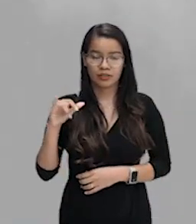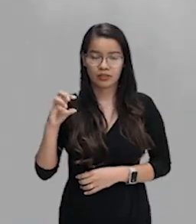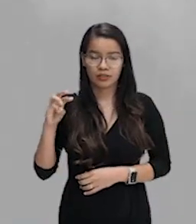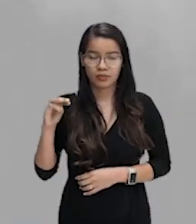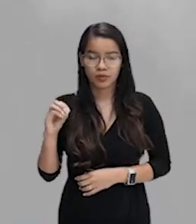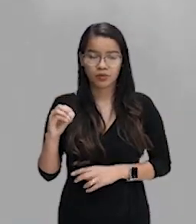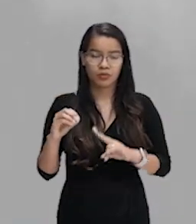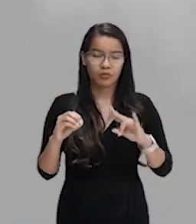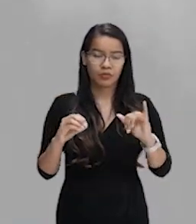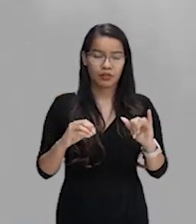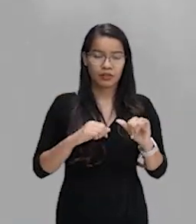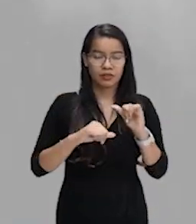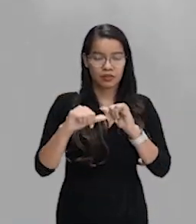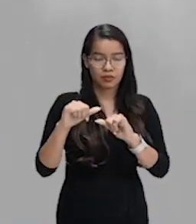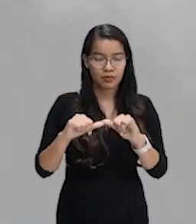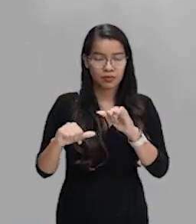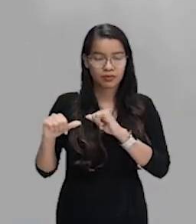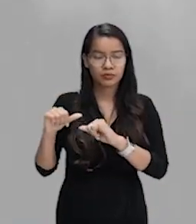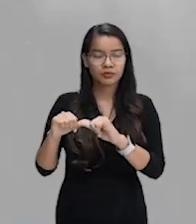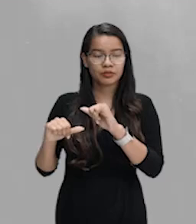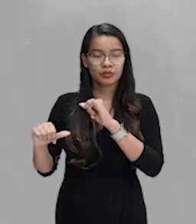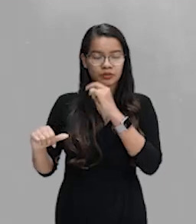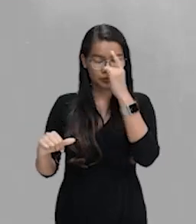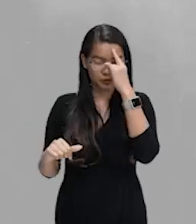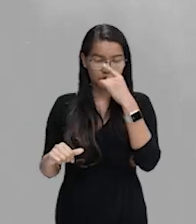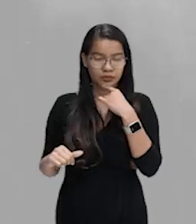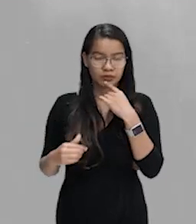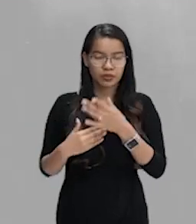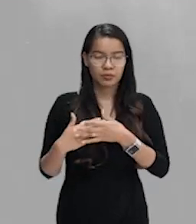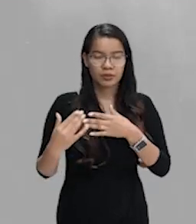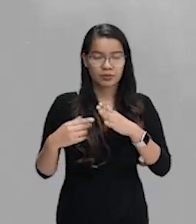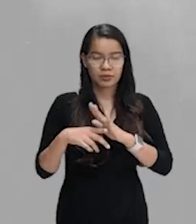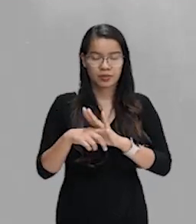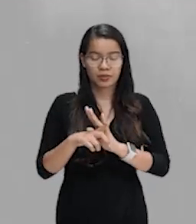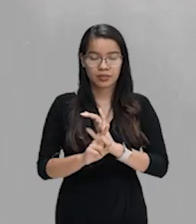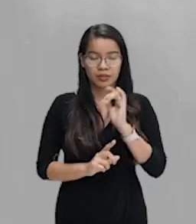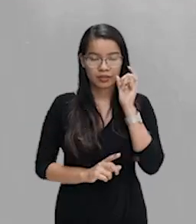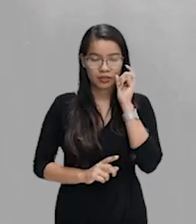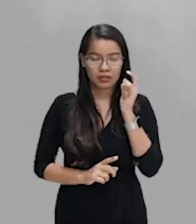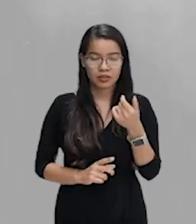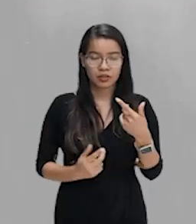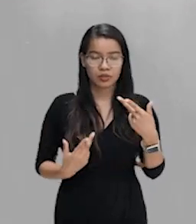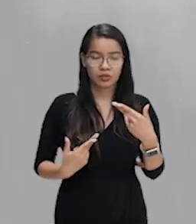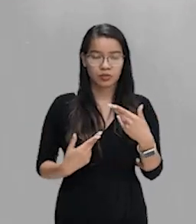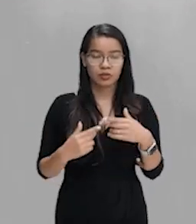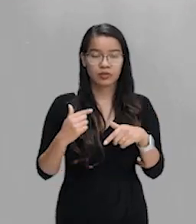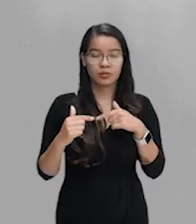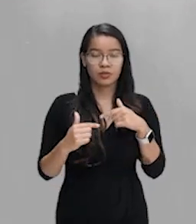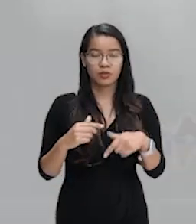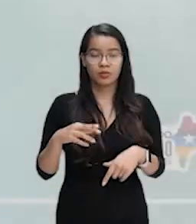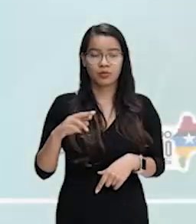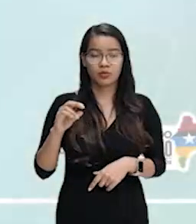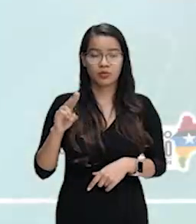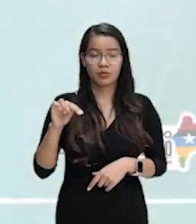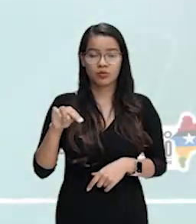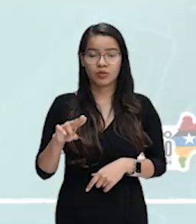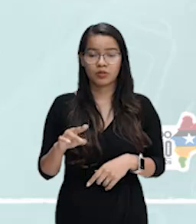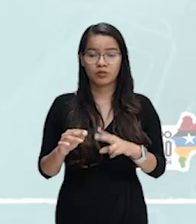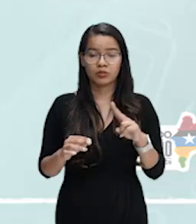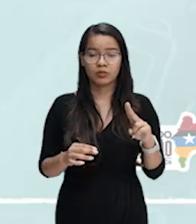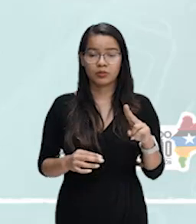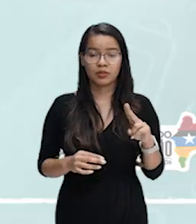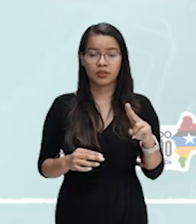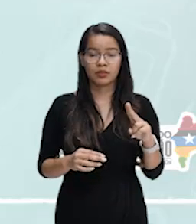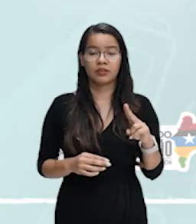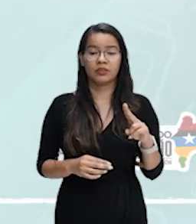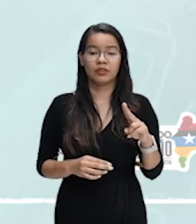modificando à medida que você observa. Ela te leva a questionamentos interessantes, como é o caso do trabalho do Joan Miró, chamado Carnaval do Arlequim,